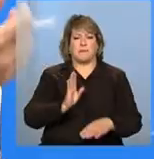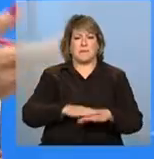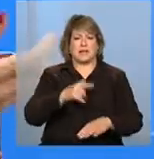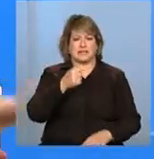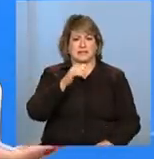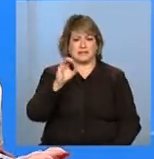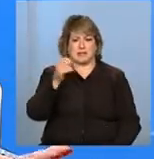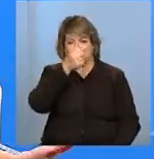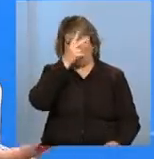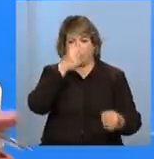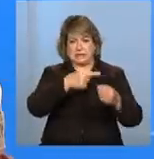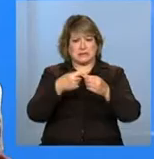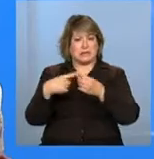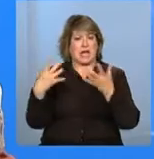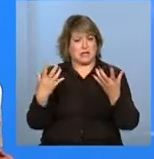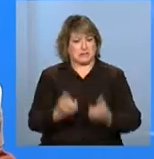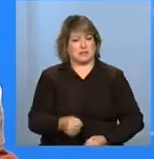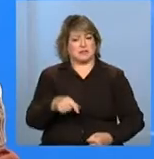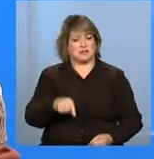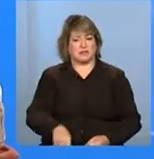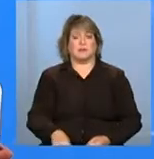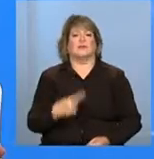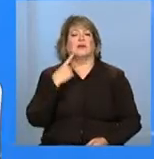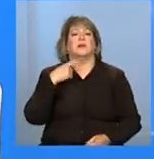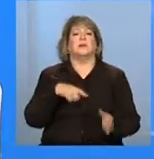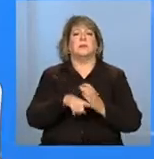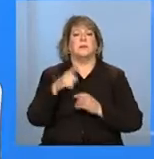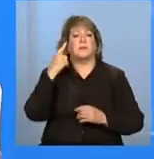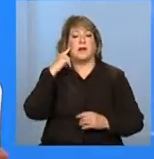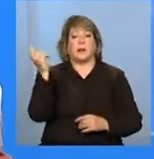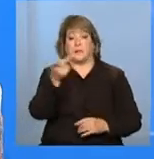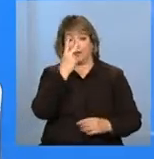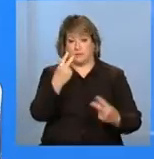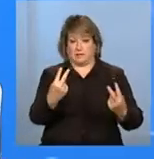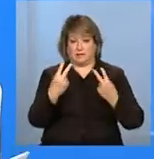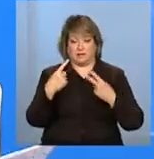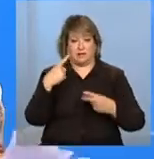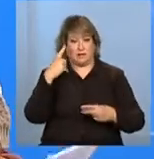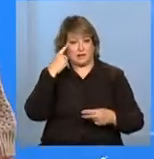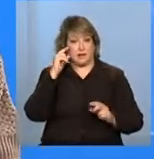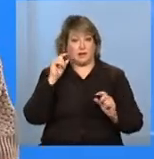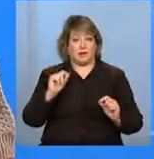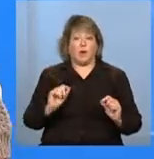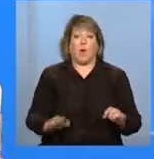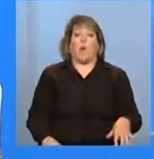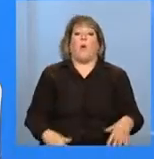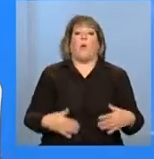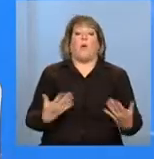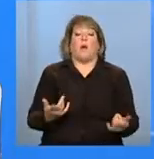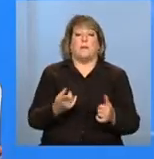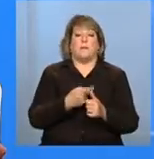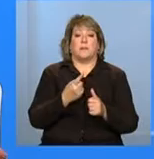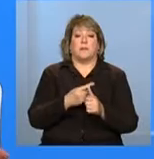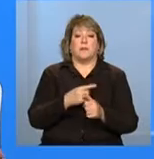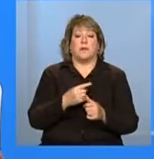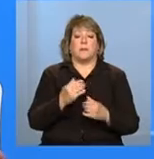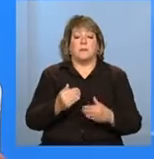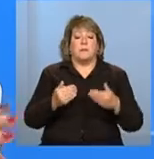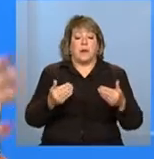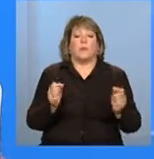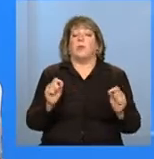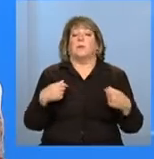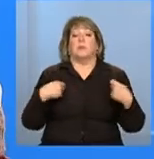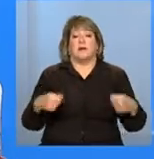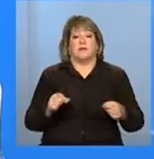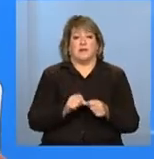cidades fizeram essa adesão. Eu imagino que para a cidade que está nos assistindo, ela fica pensando, bom, então qual é o primeiro passo? O que eu devo fazer? Você tem como